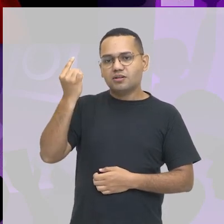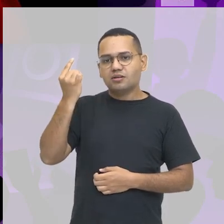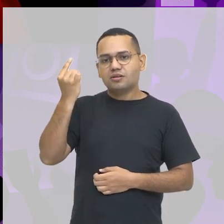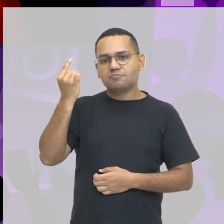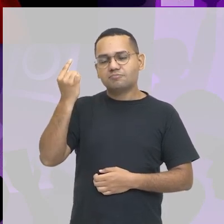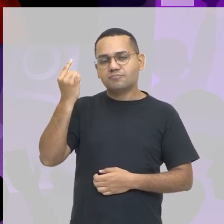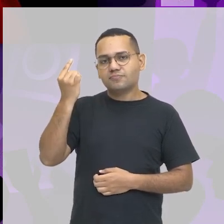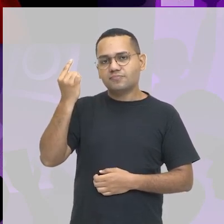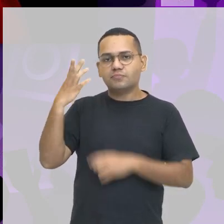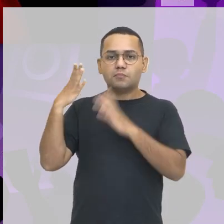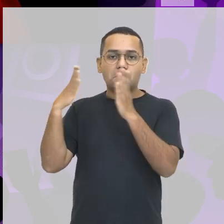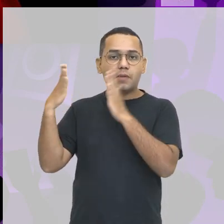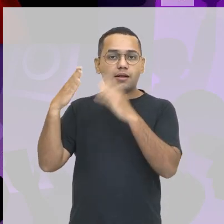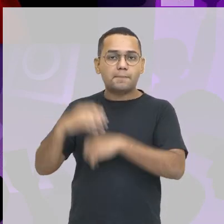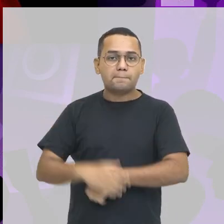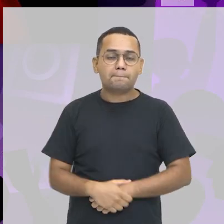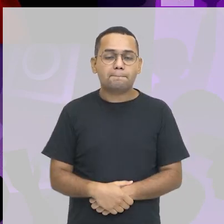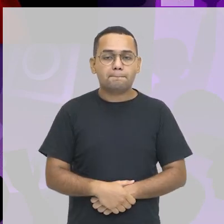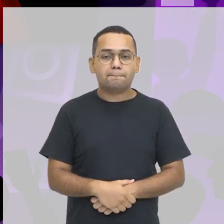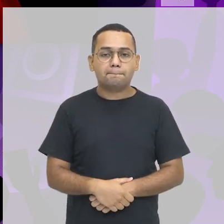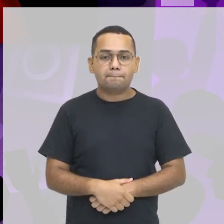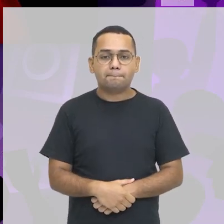cantava Vermelho em